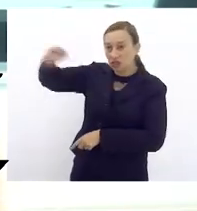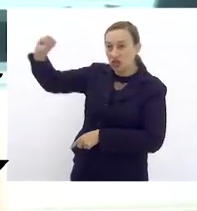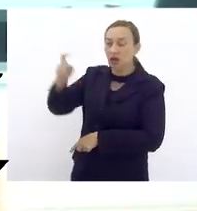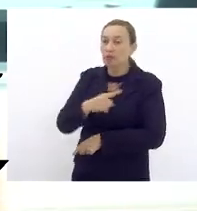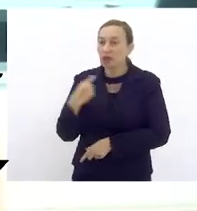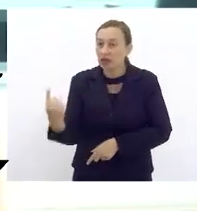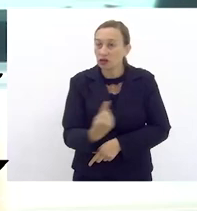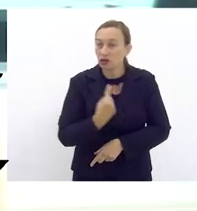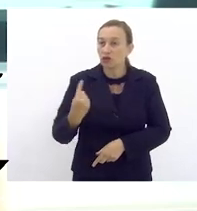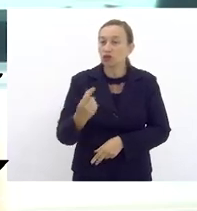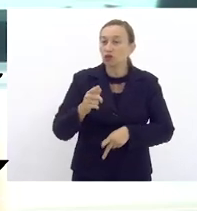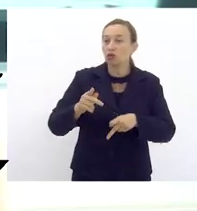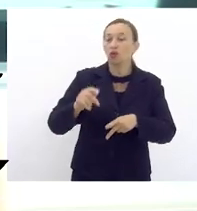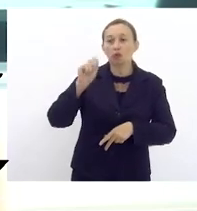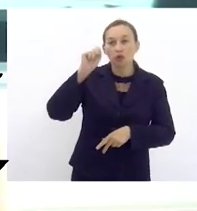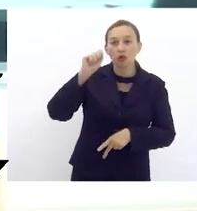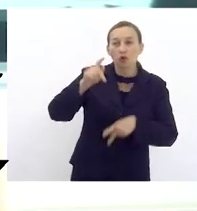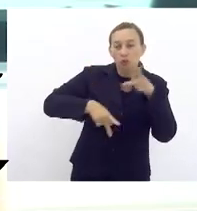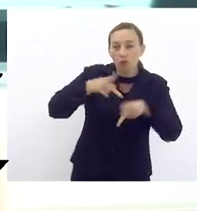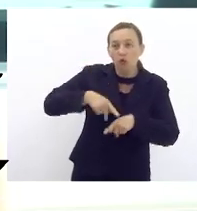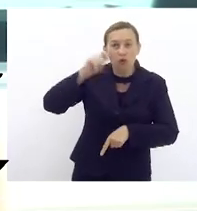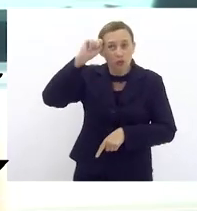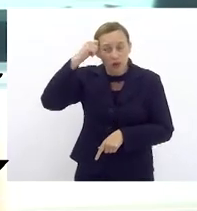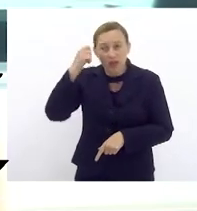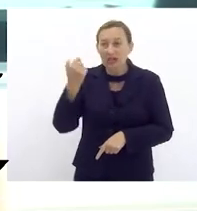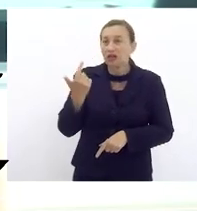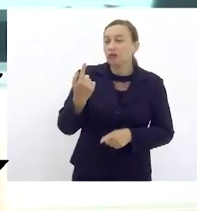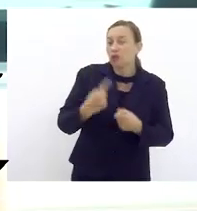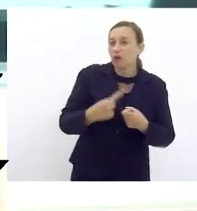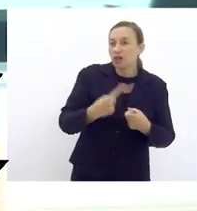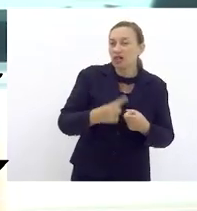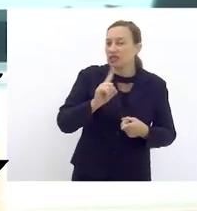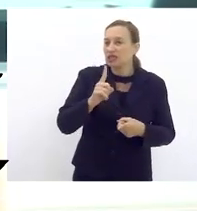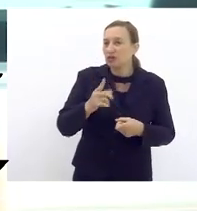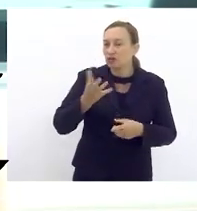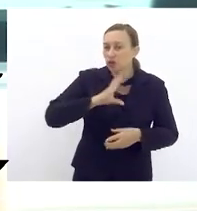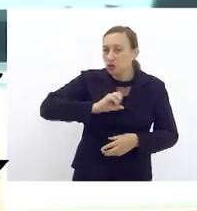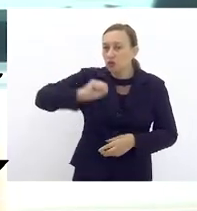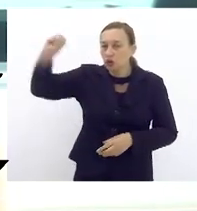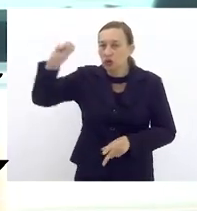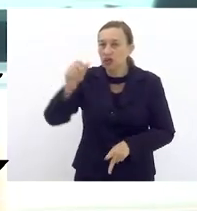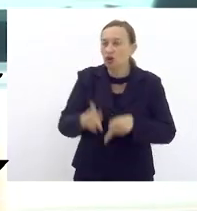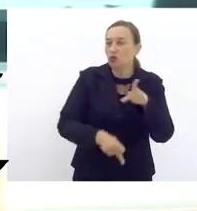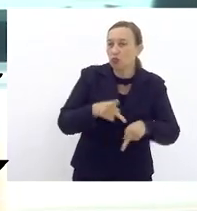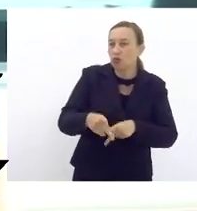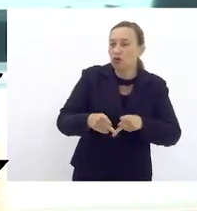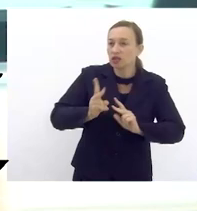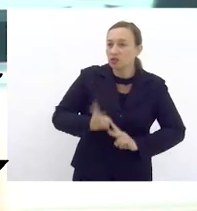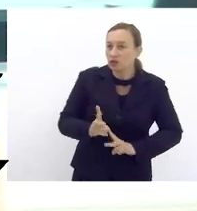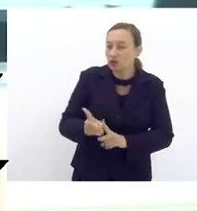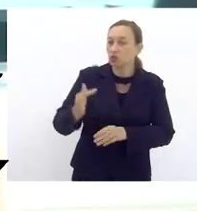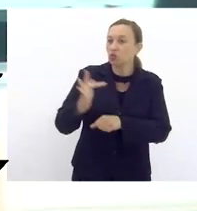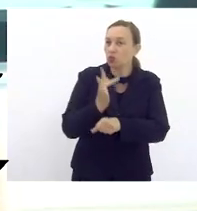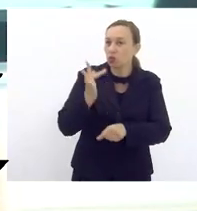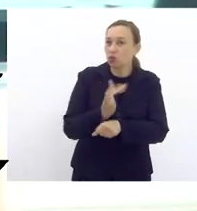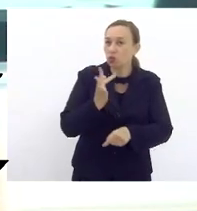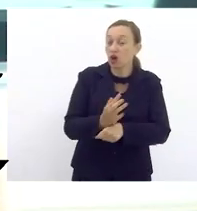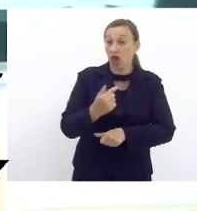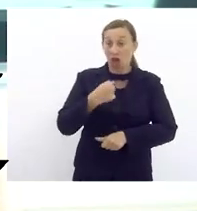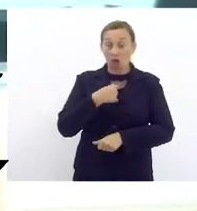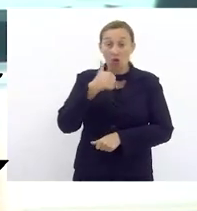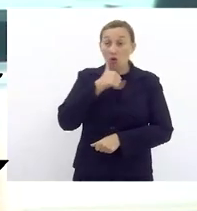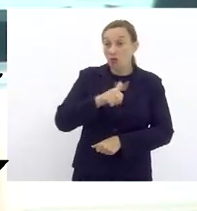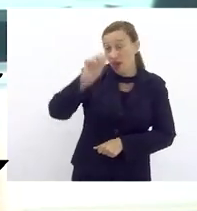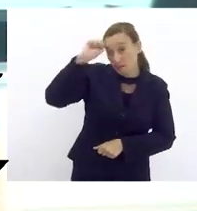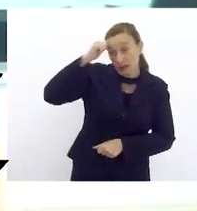como povo preto como eu sempre digo porque se não fosse o povo de axé ter permanecido na resistência eu como